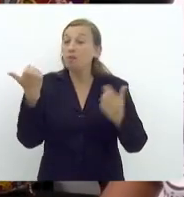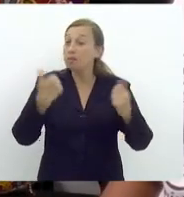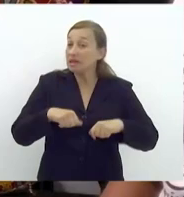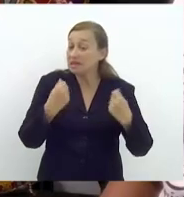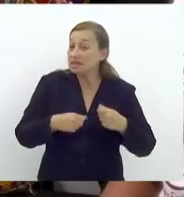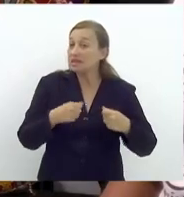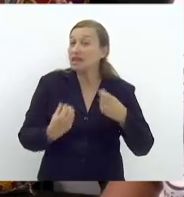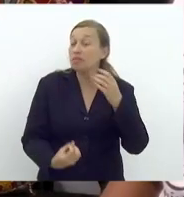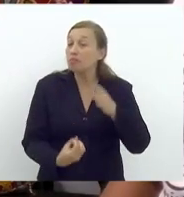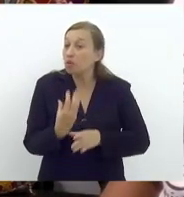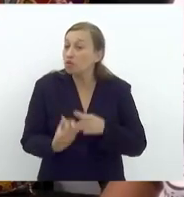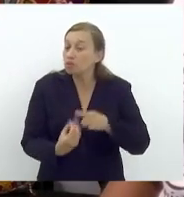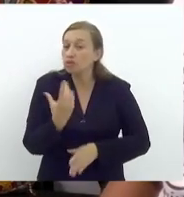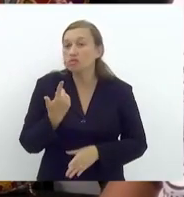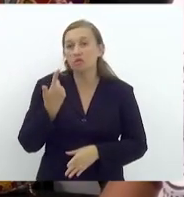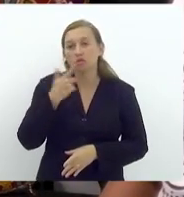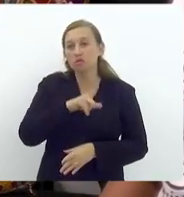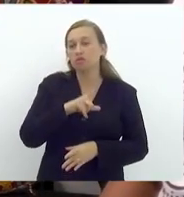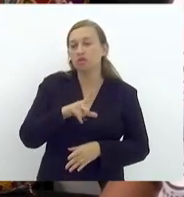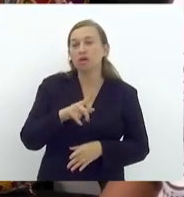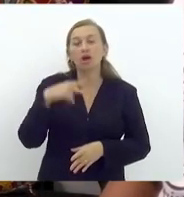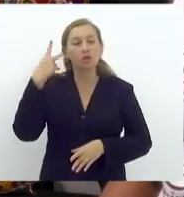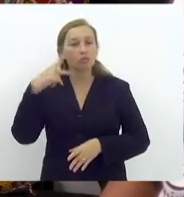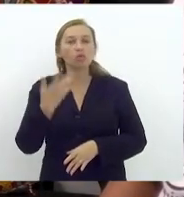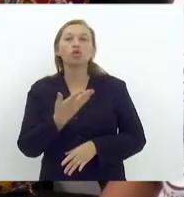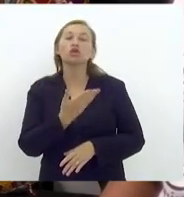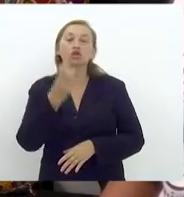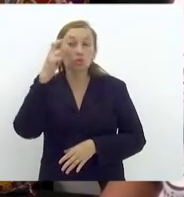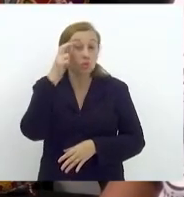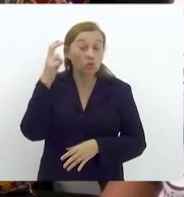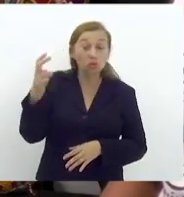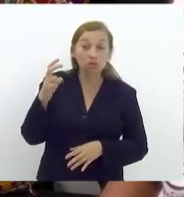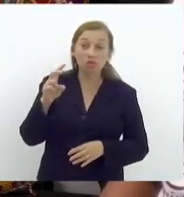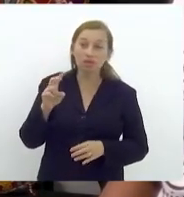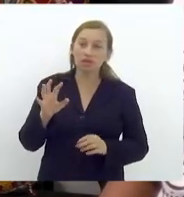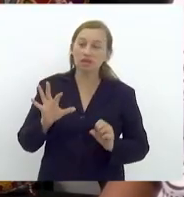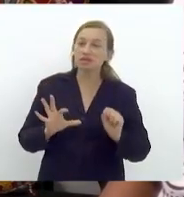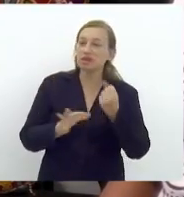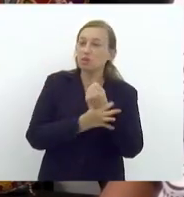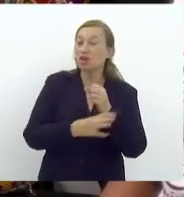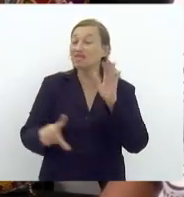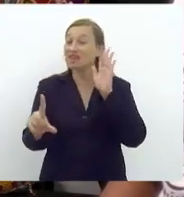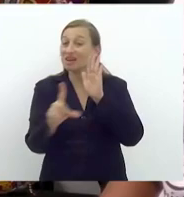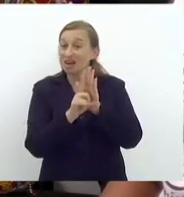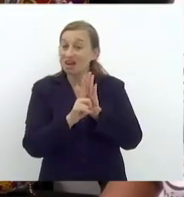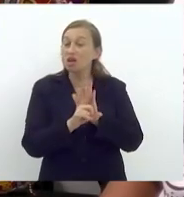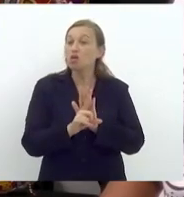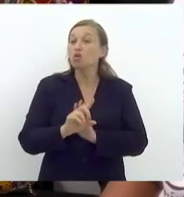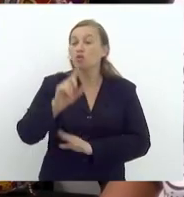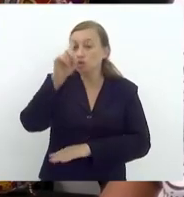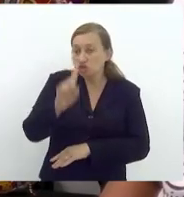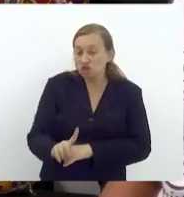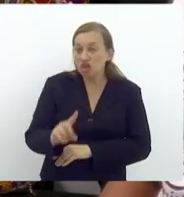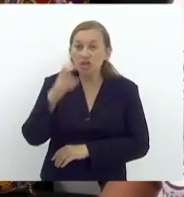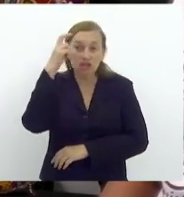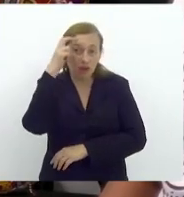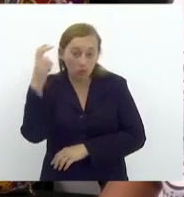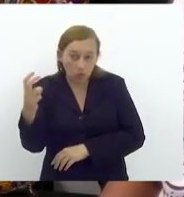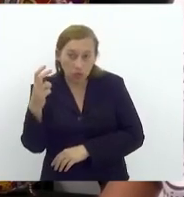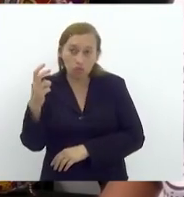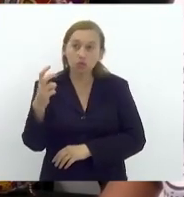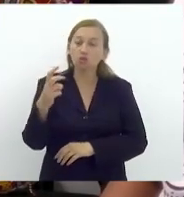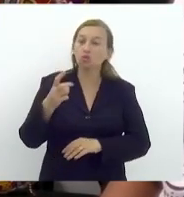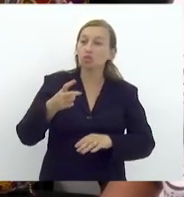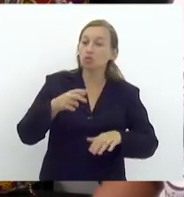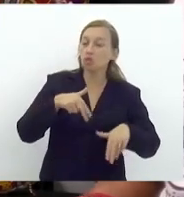produzir políticas culturais garantir em lei né o direito à cultura o investimento